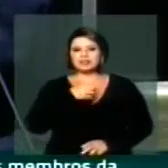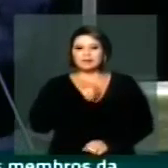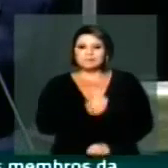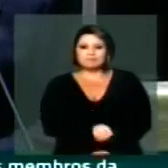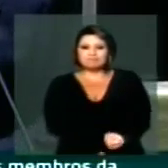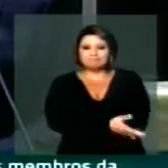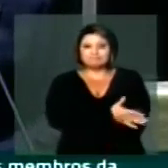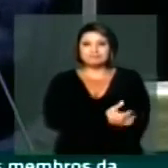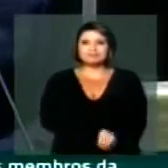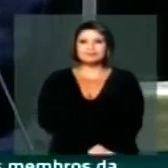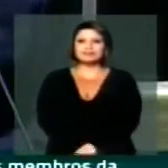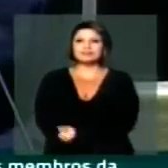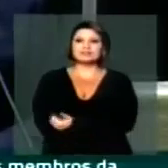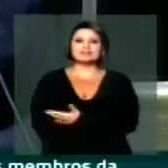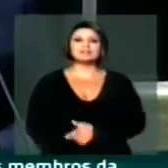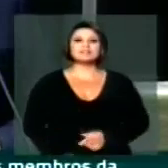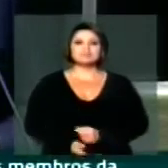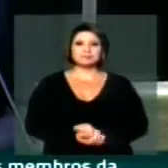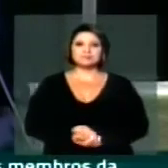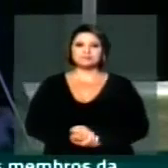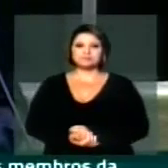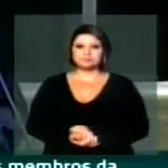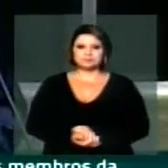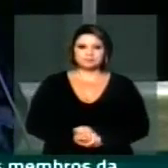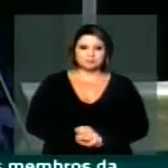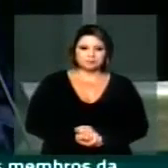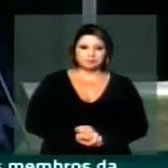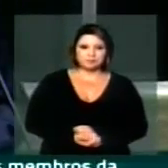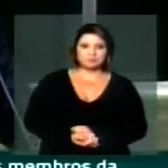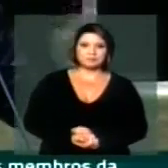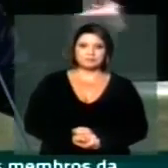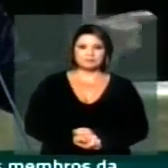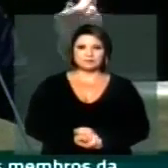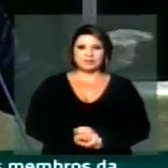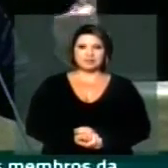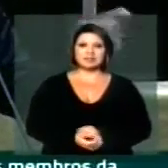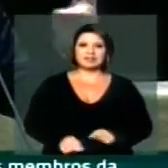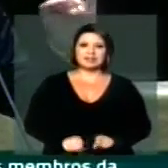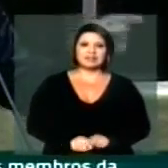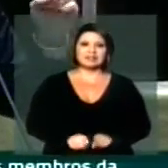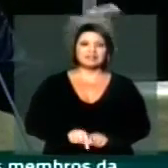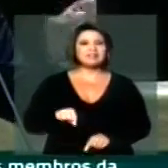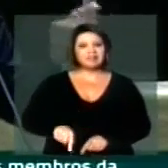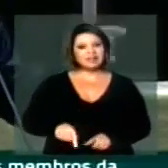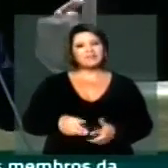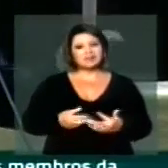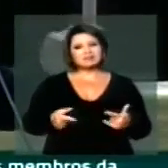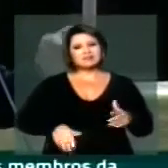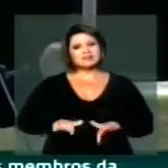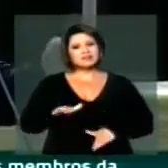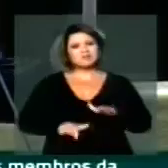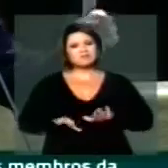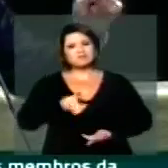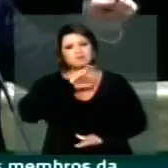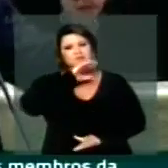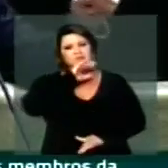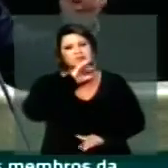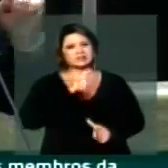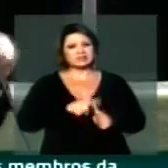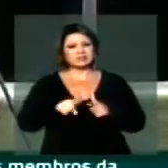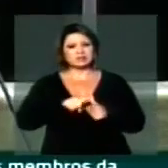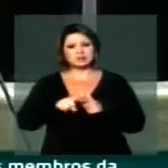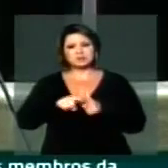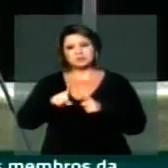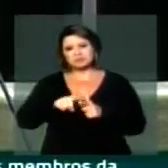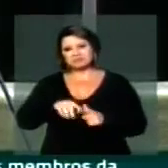emoção, no momento em que fui eleito. Teve momentos aqui muito doloridos, com a morte